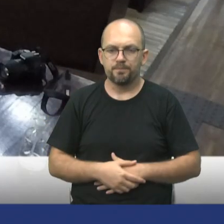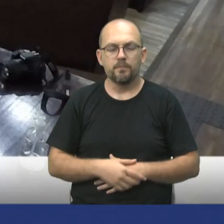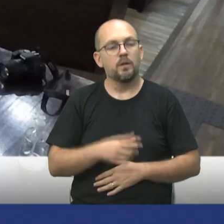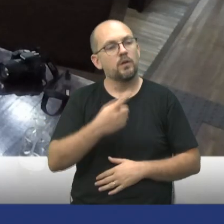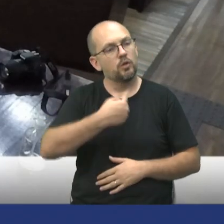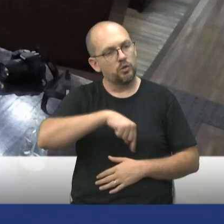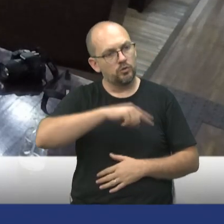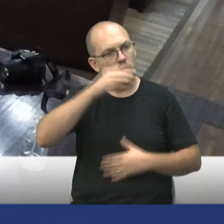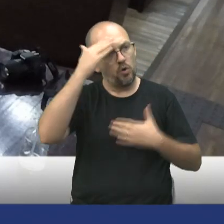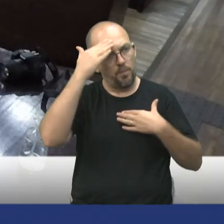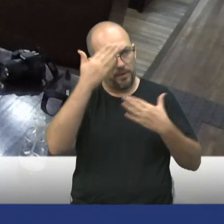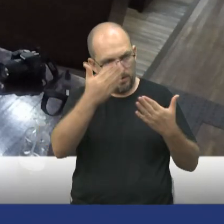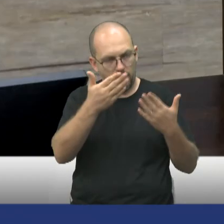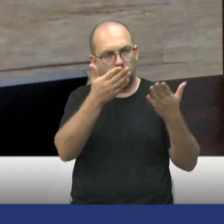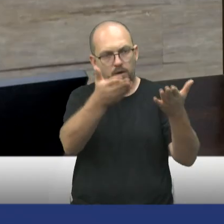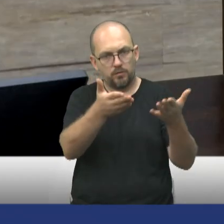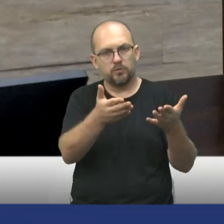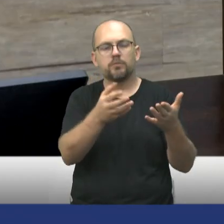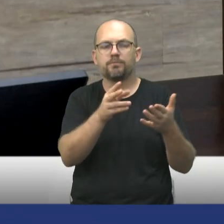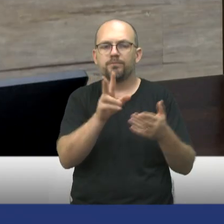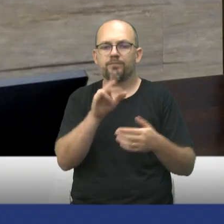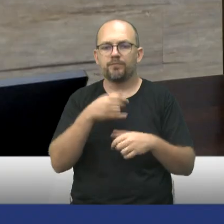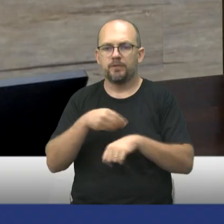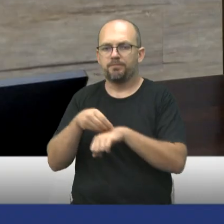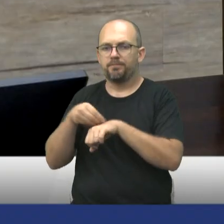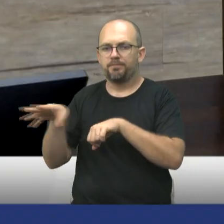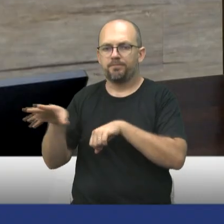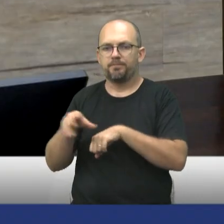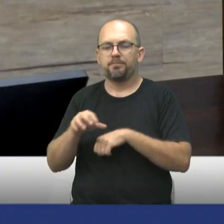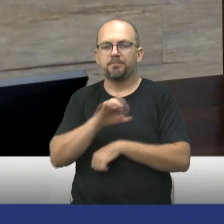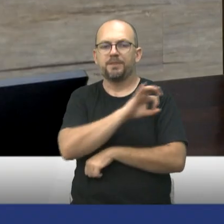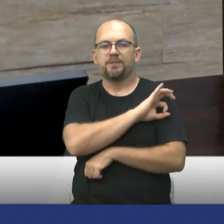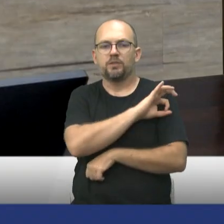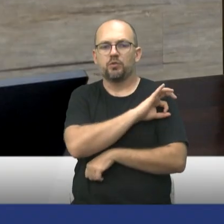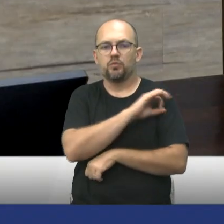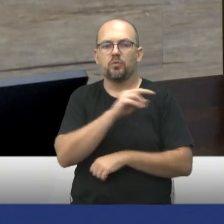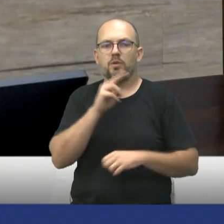Inclusive, vamos levar ao prefeito esse reconhecimento